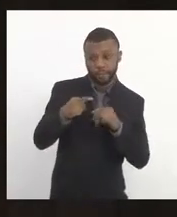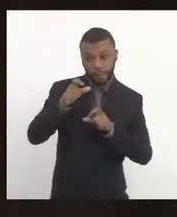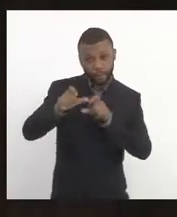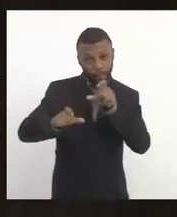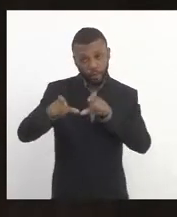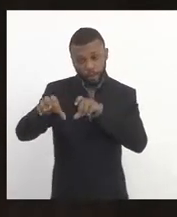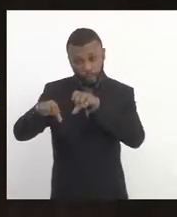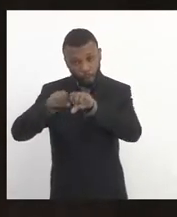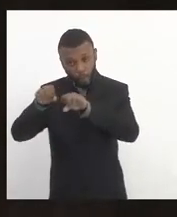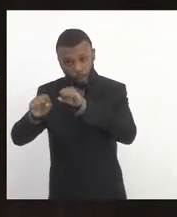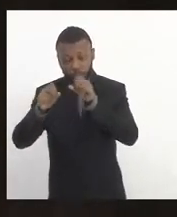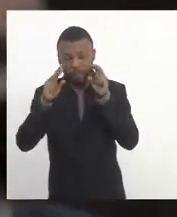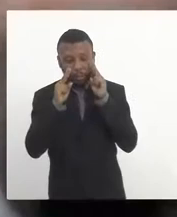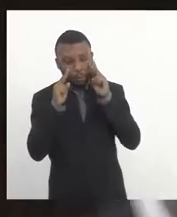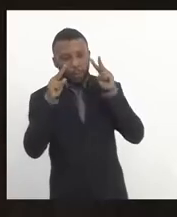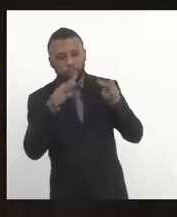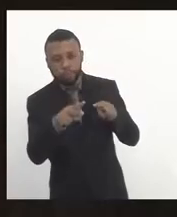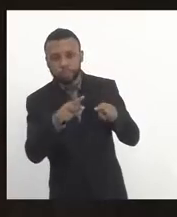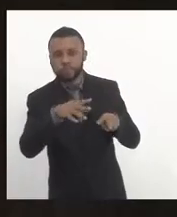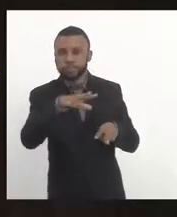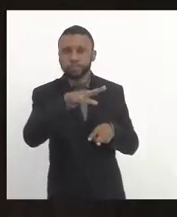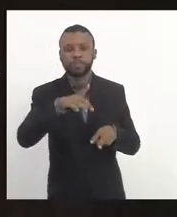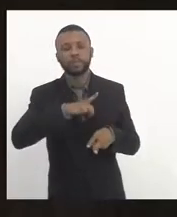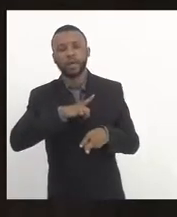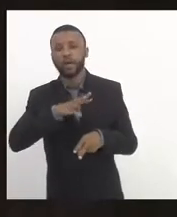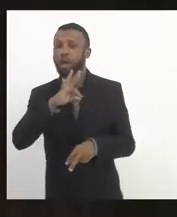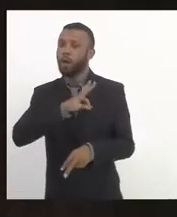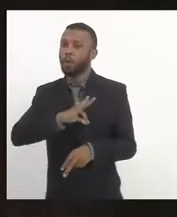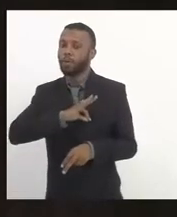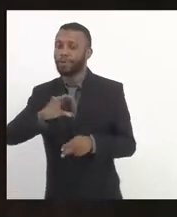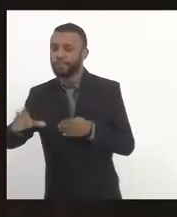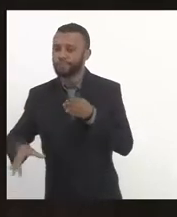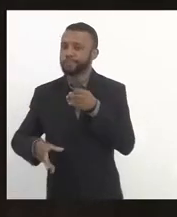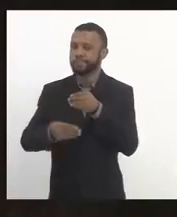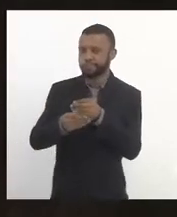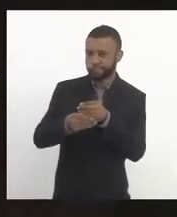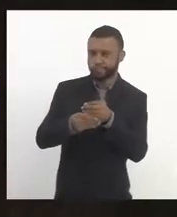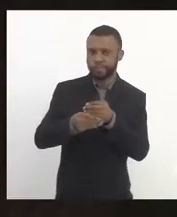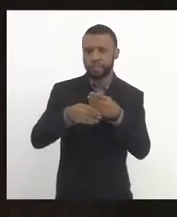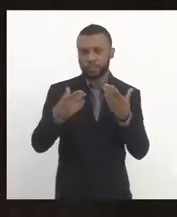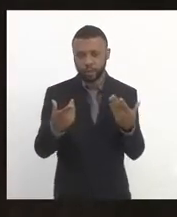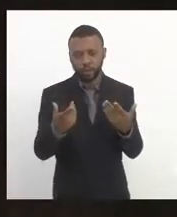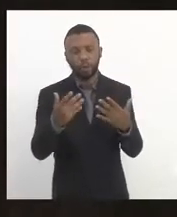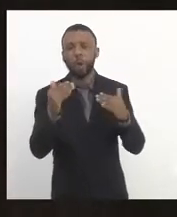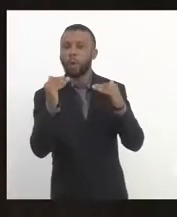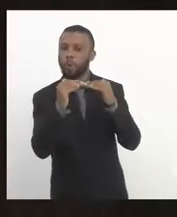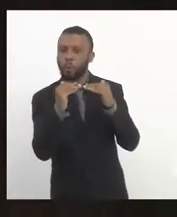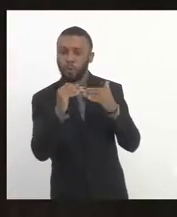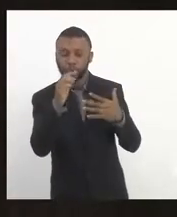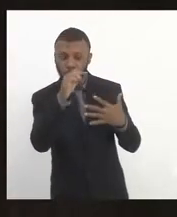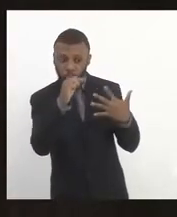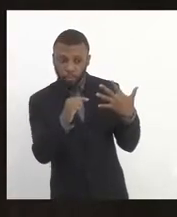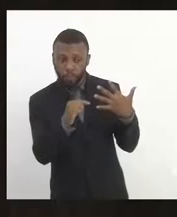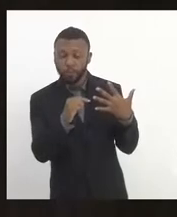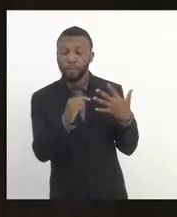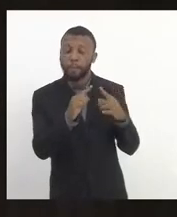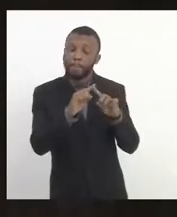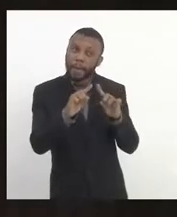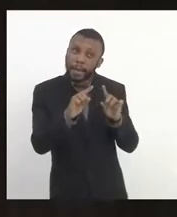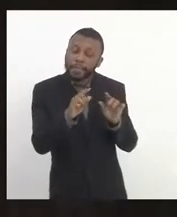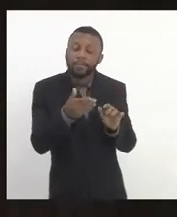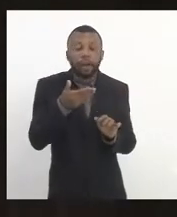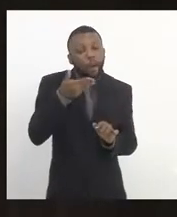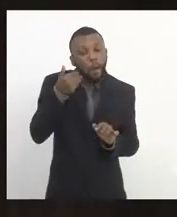o reconhecimento na forma de um adicional. Então, Felipe, sem prejuízo das emendas que eu fiz em plenário, para tentar melhorar o texto,